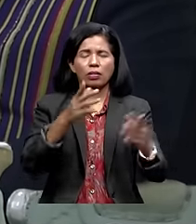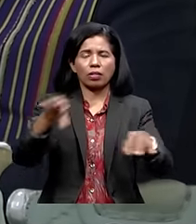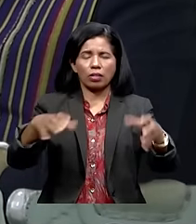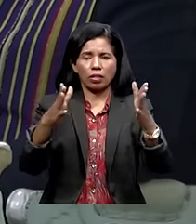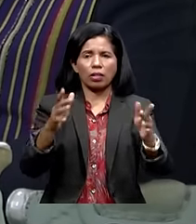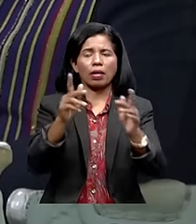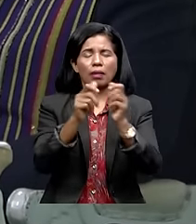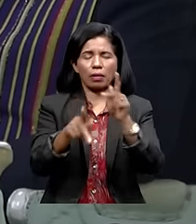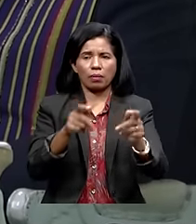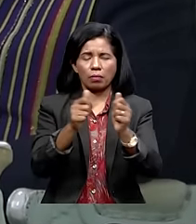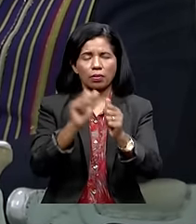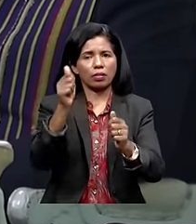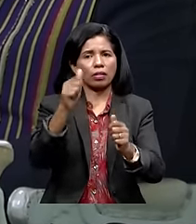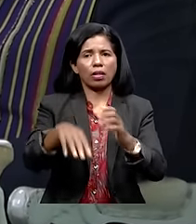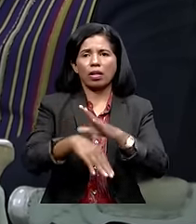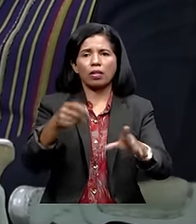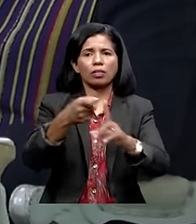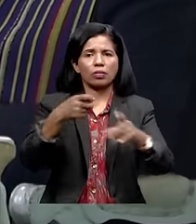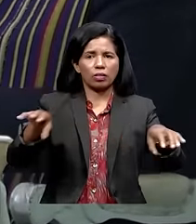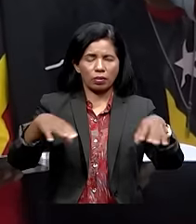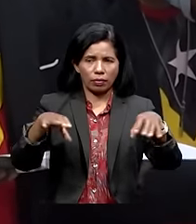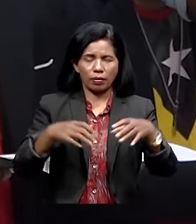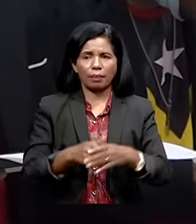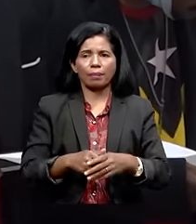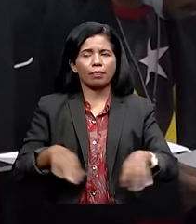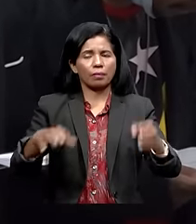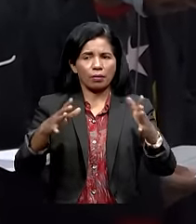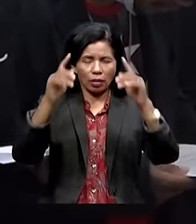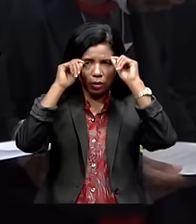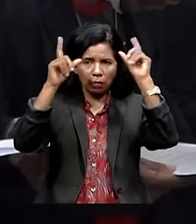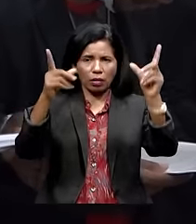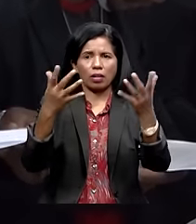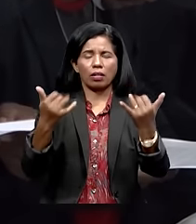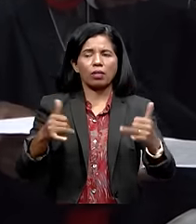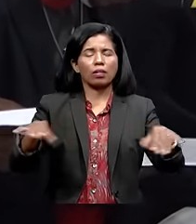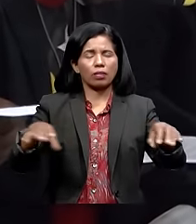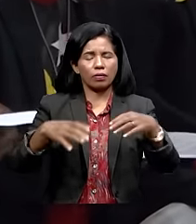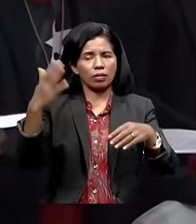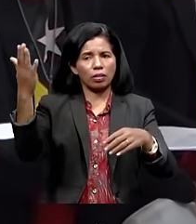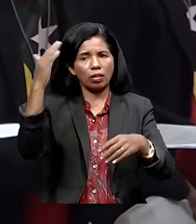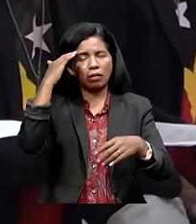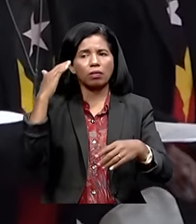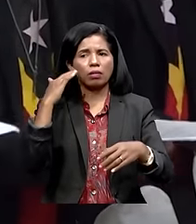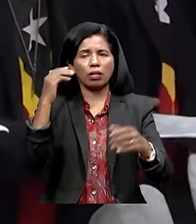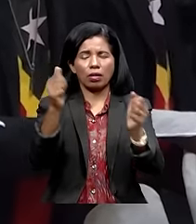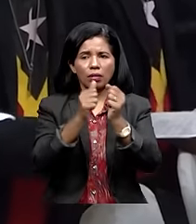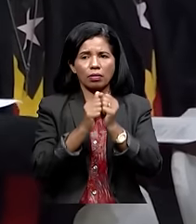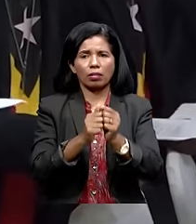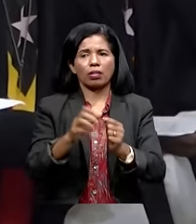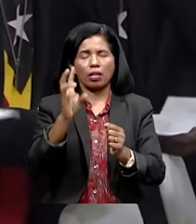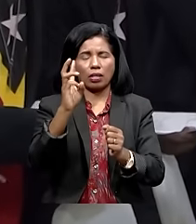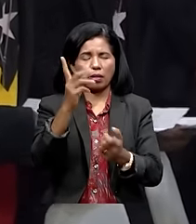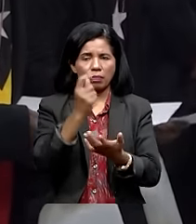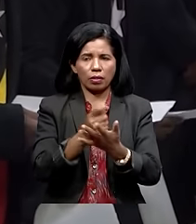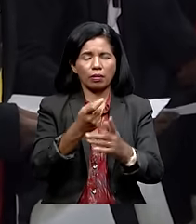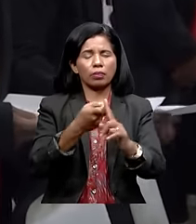na insanolu resin tambala e se su sistema trabalhador timoruan ne beda daune servisu e Coreia Sul hamutuk rihunen resin o